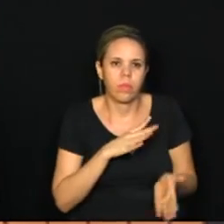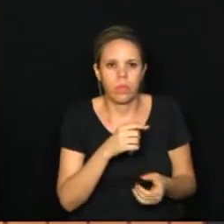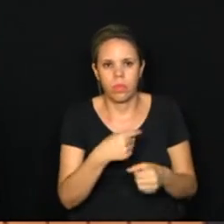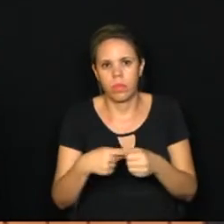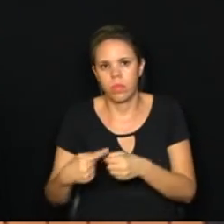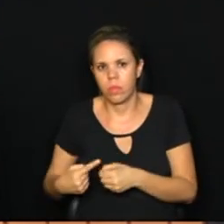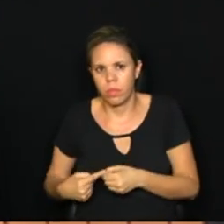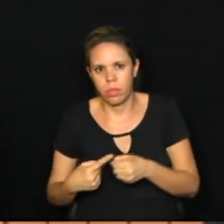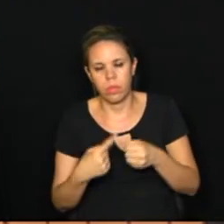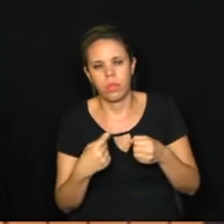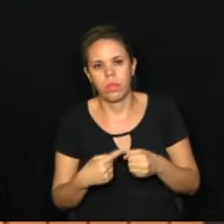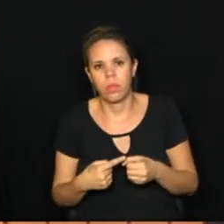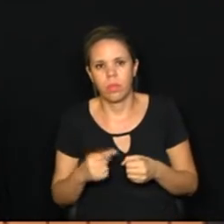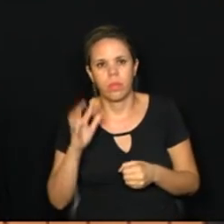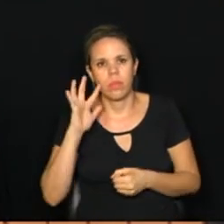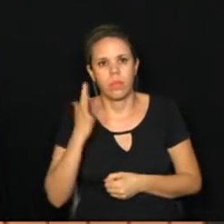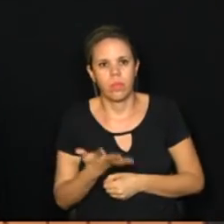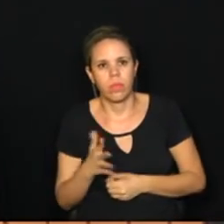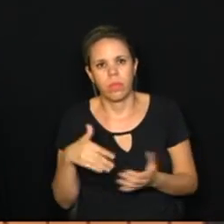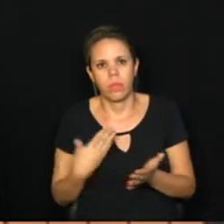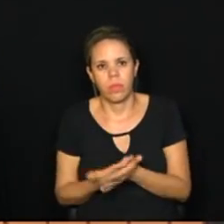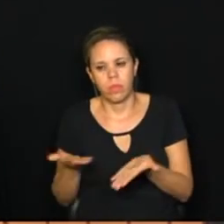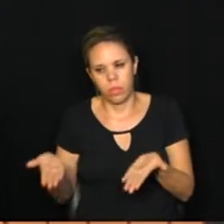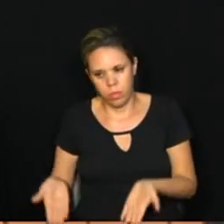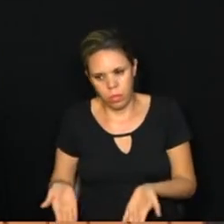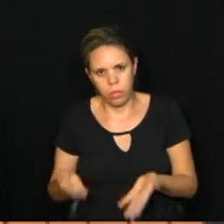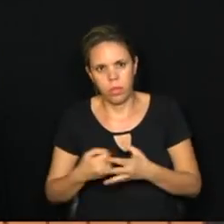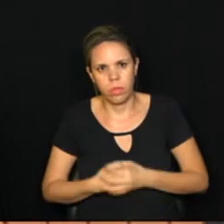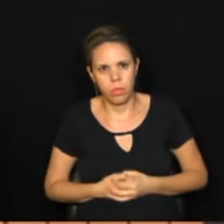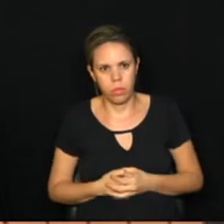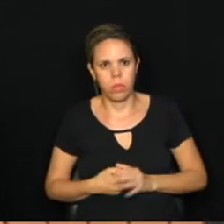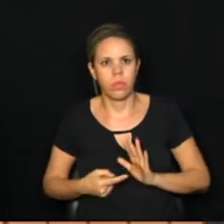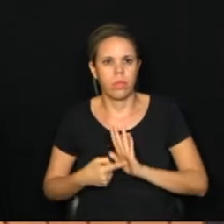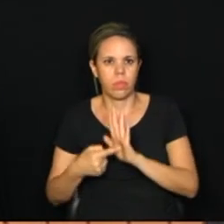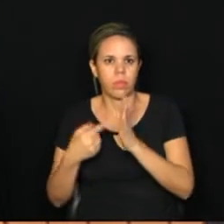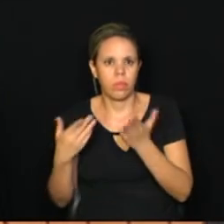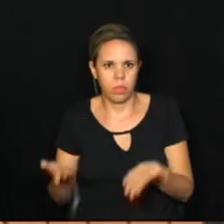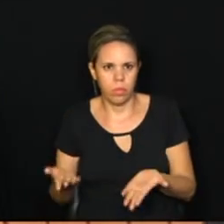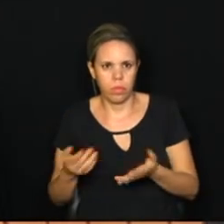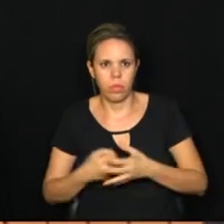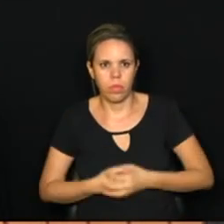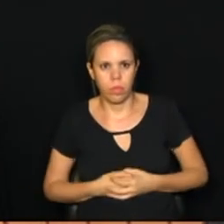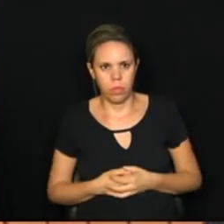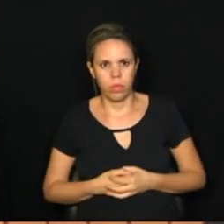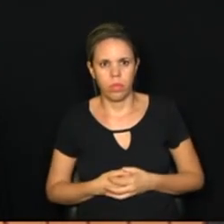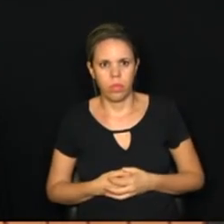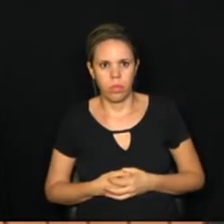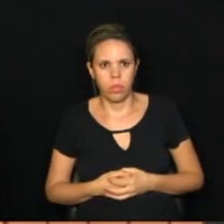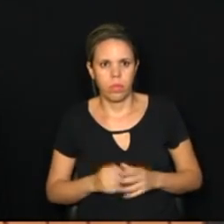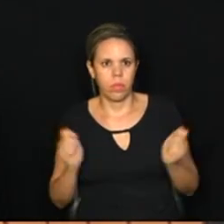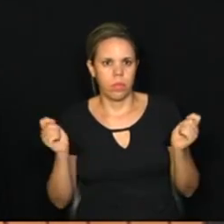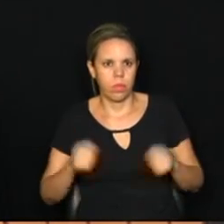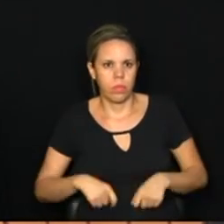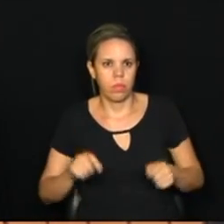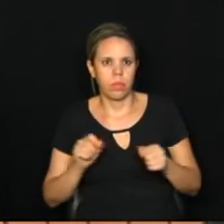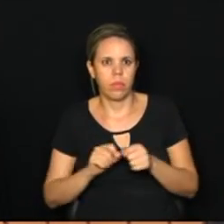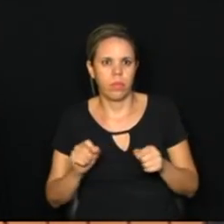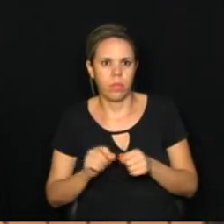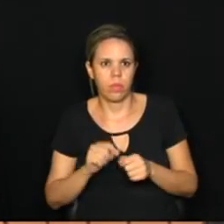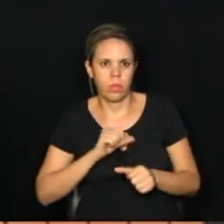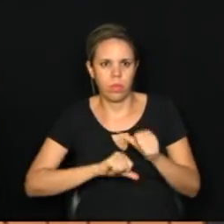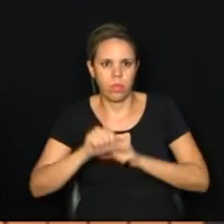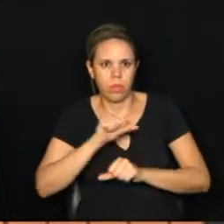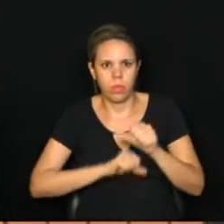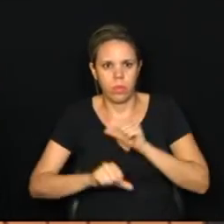região e das soluções até aqui, então, apresentadas. E aquilo que é possível fazer de mudança